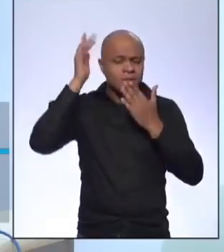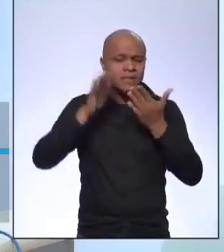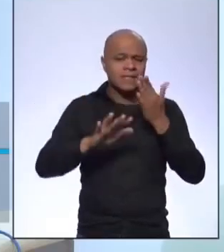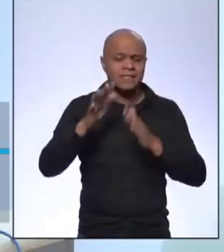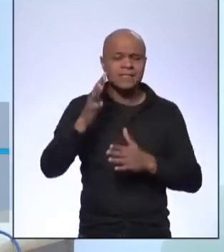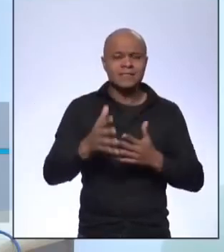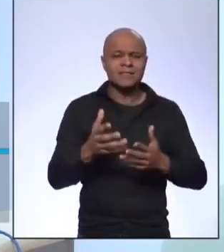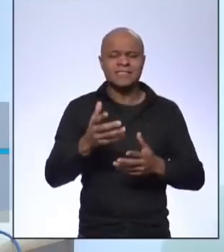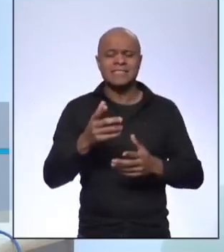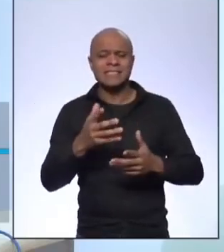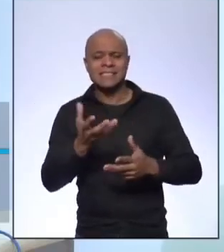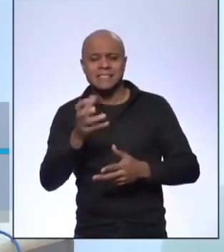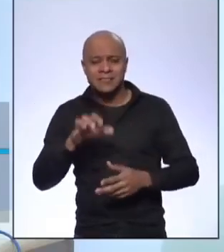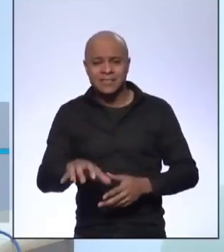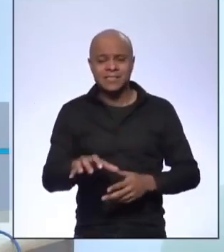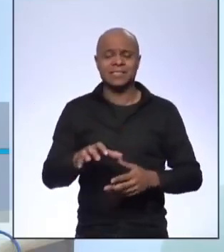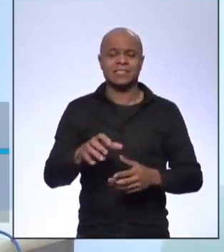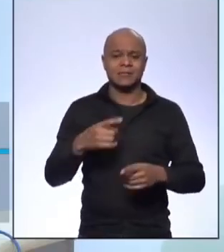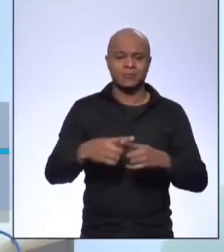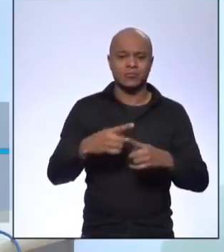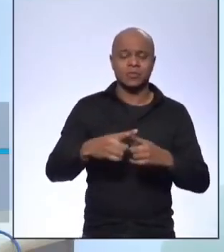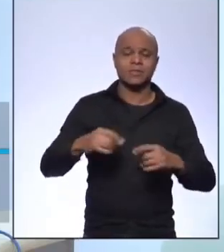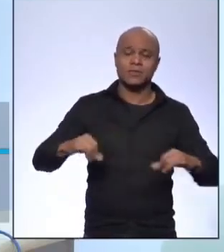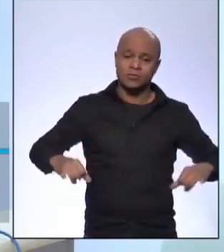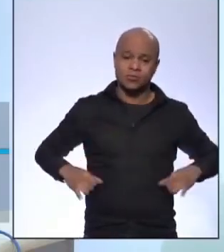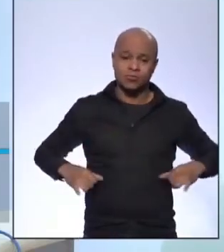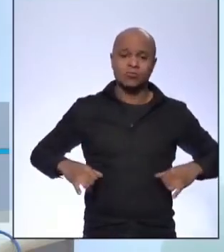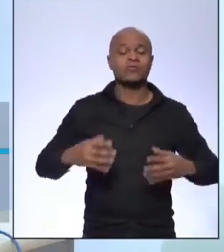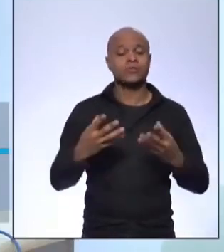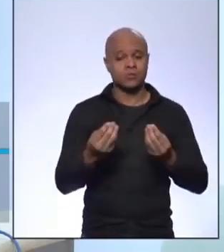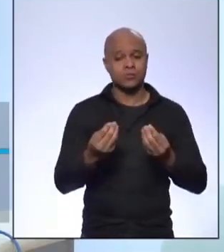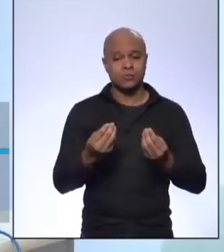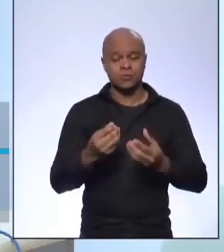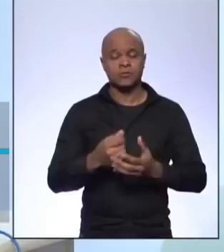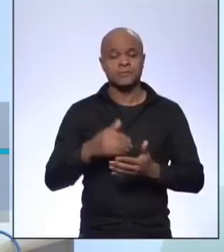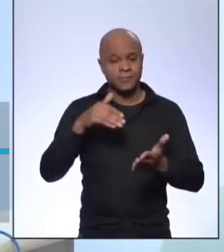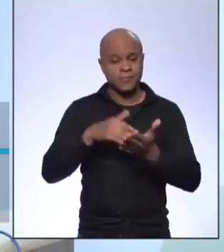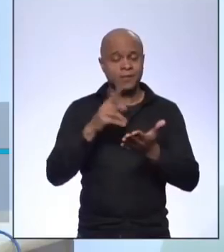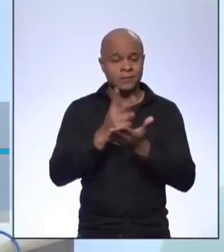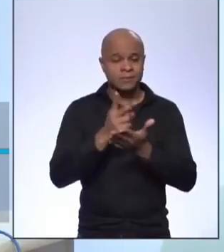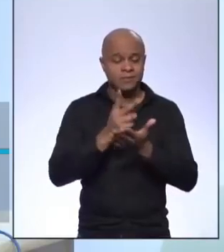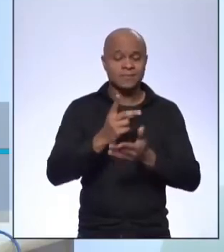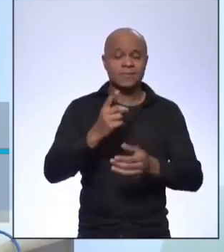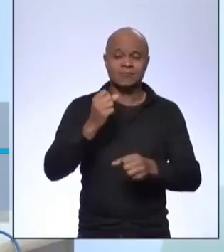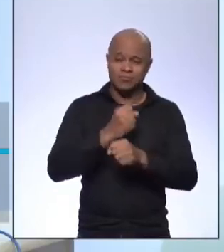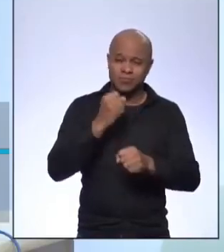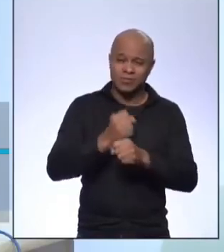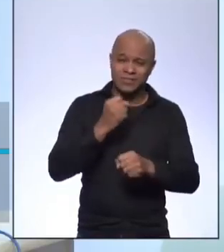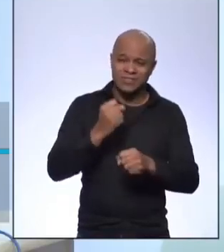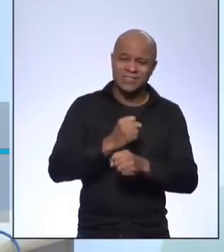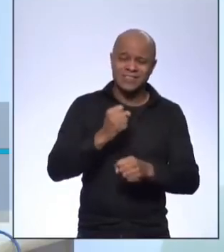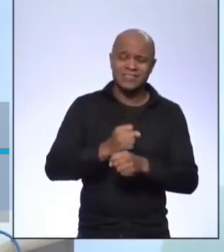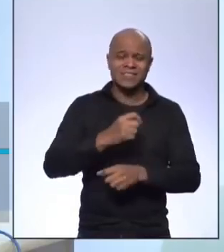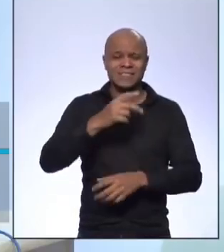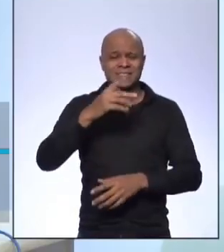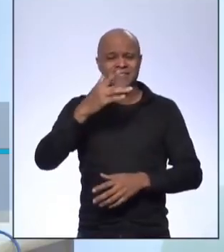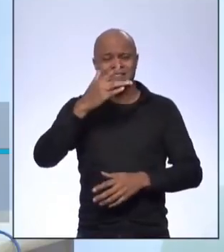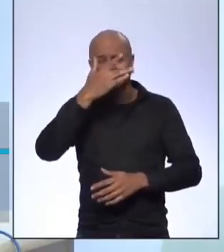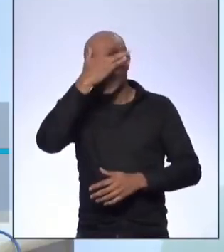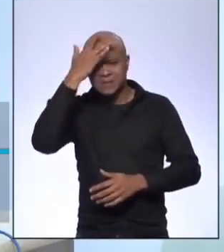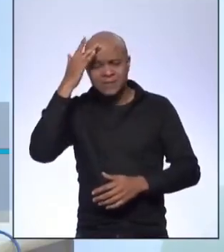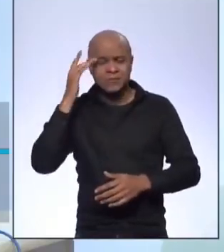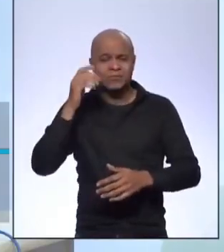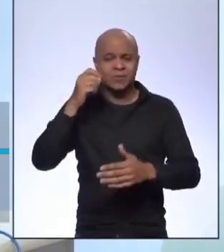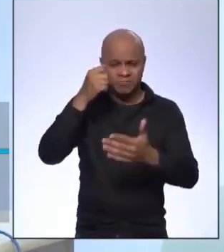à exploração que eles estavam sofrendo ali, né? Durante muito tempo existiam teorias que,